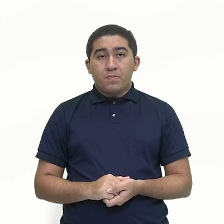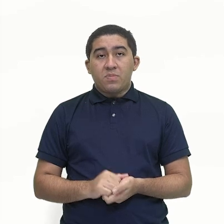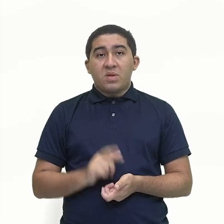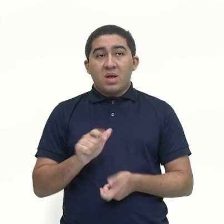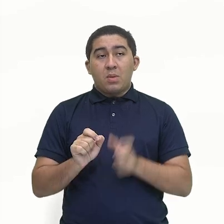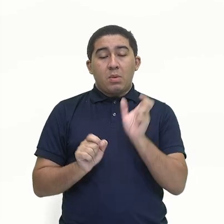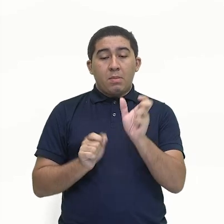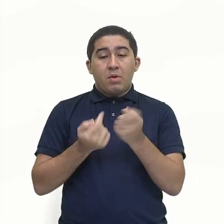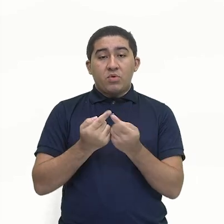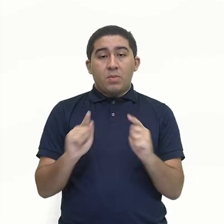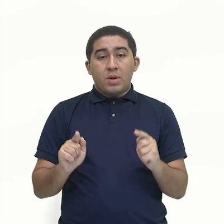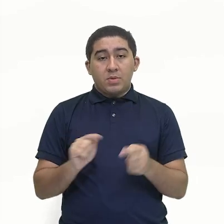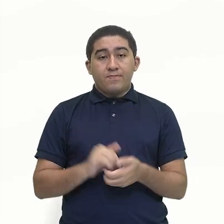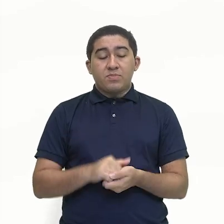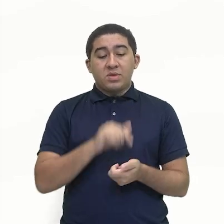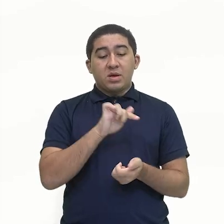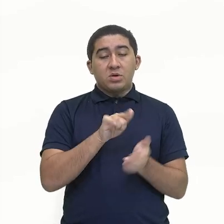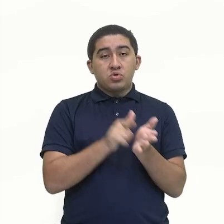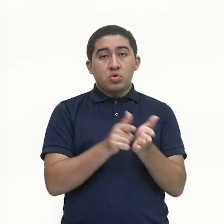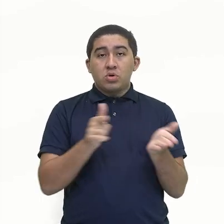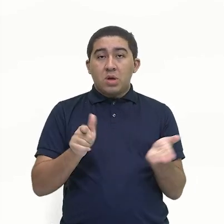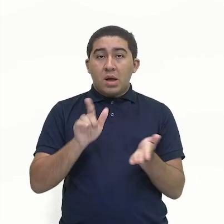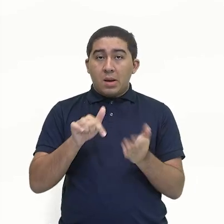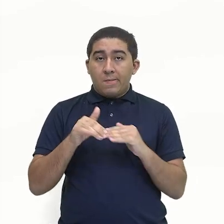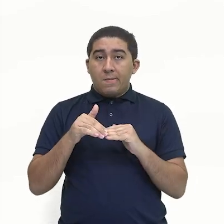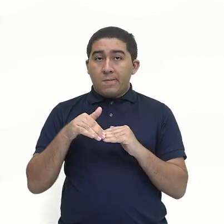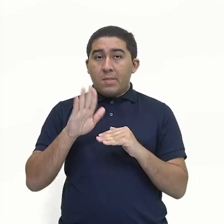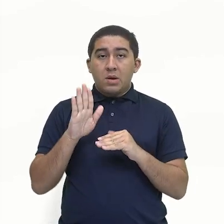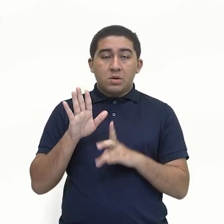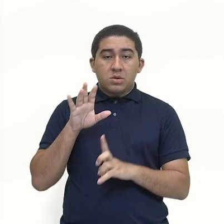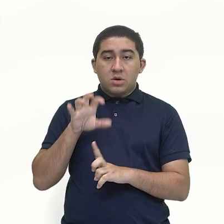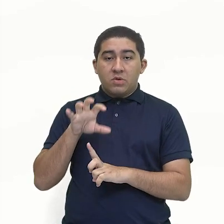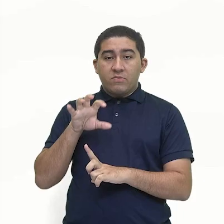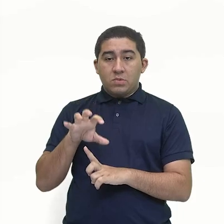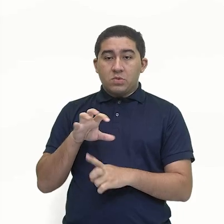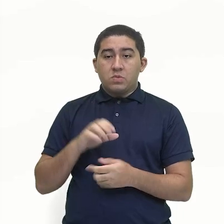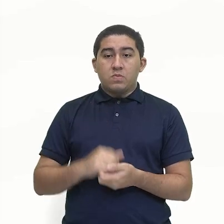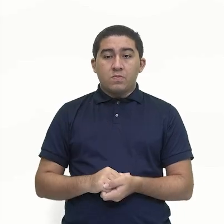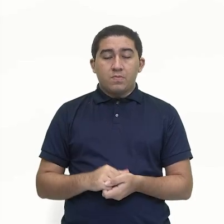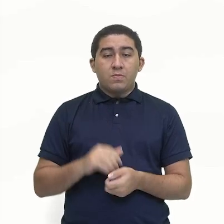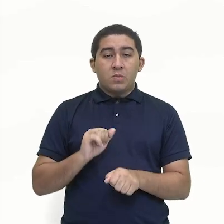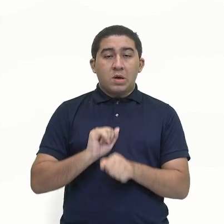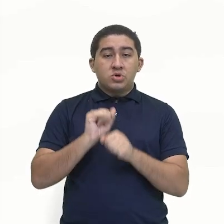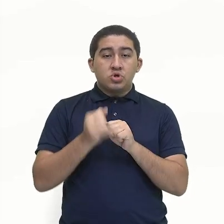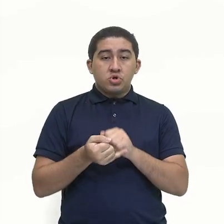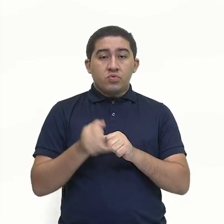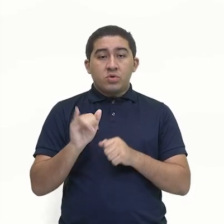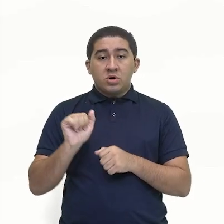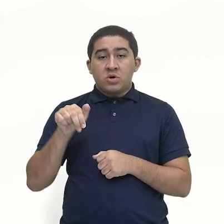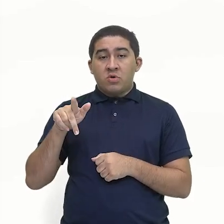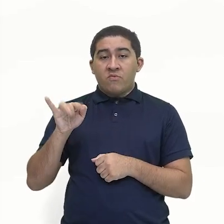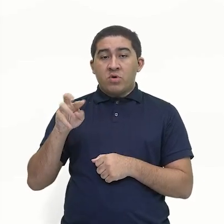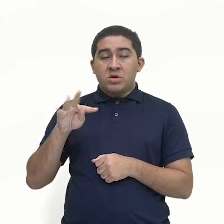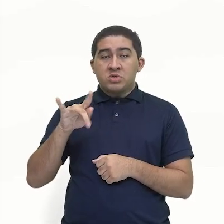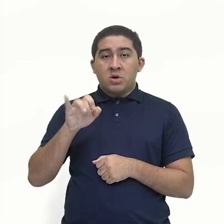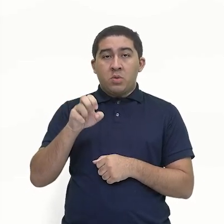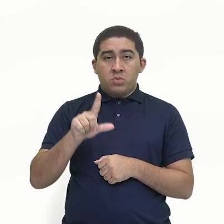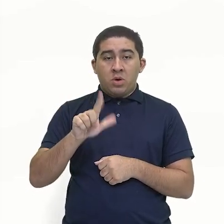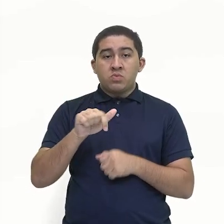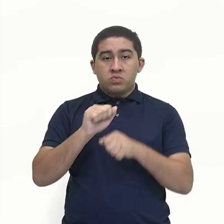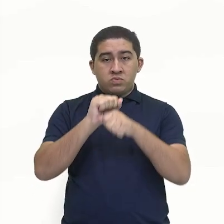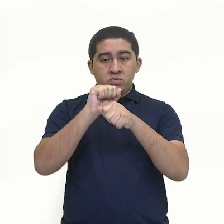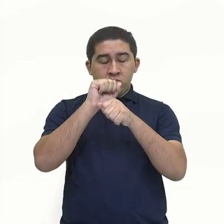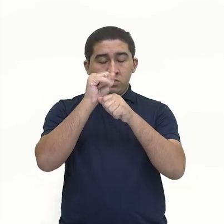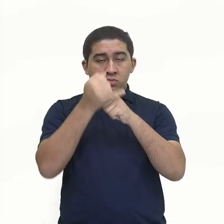tá? Então, esse jornal é mais influente, aqui é um adjetivo, né? Influente é uma qualidade, é um